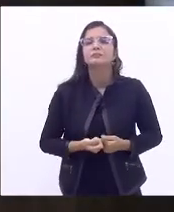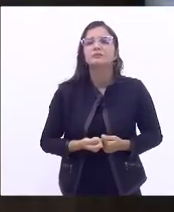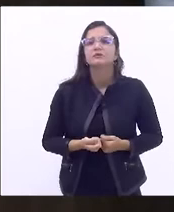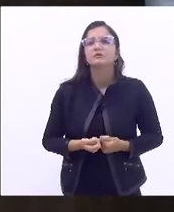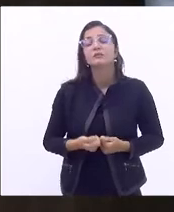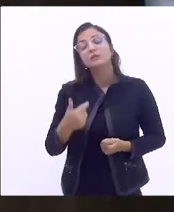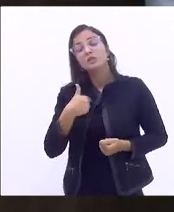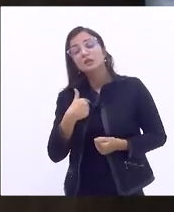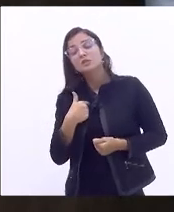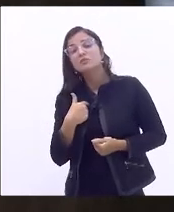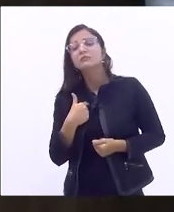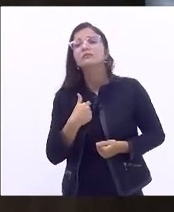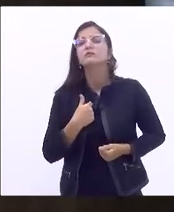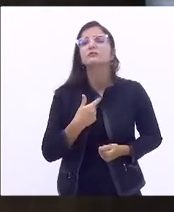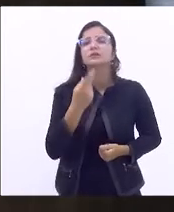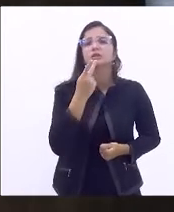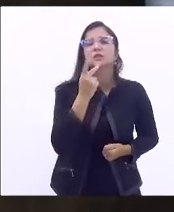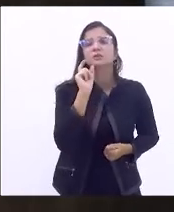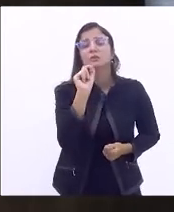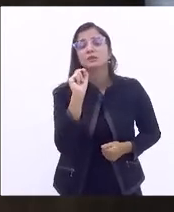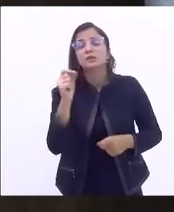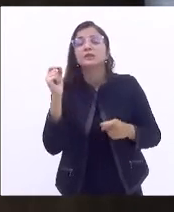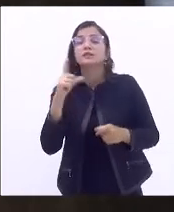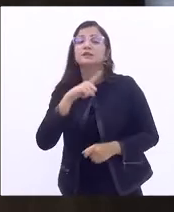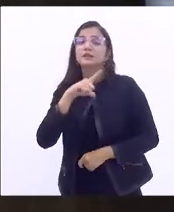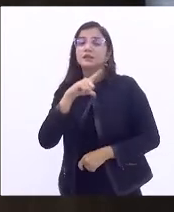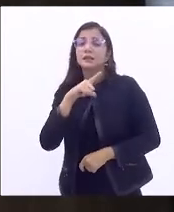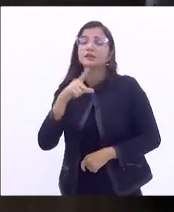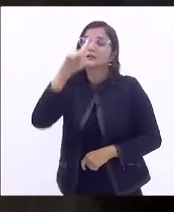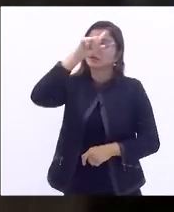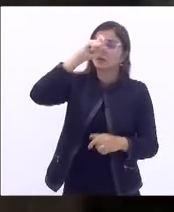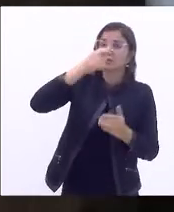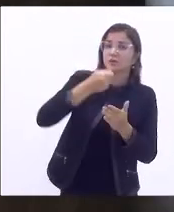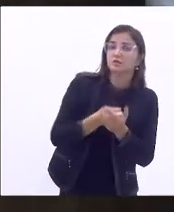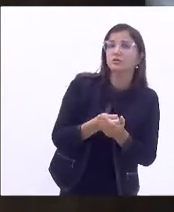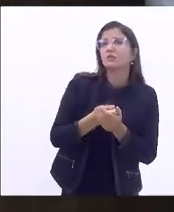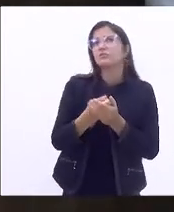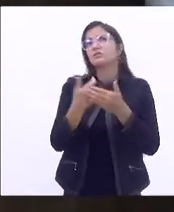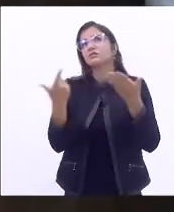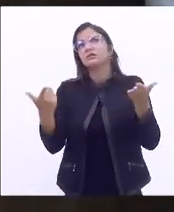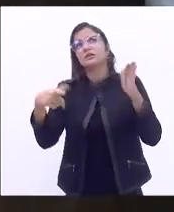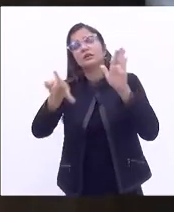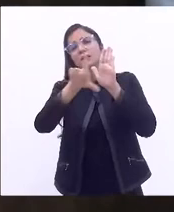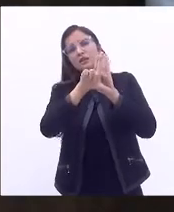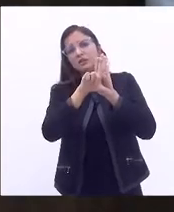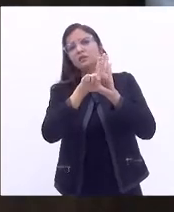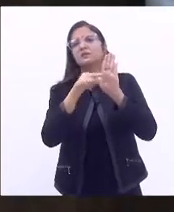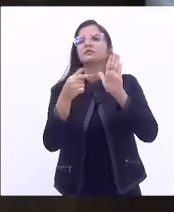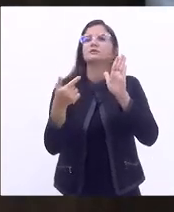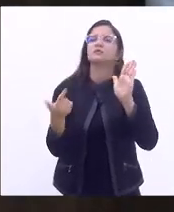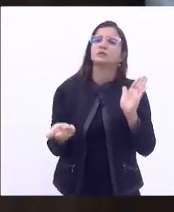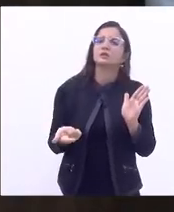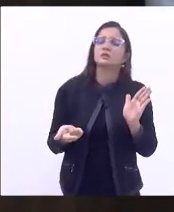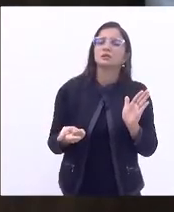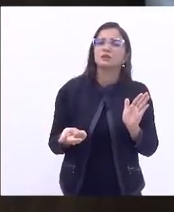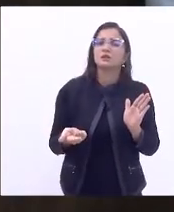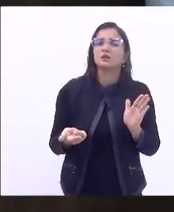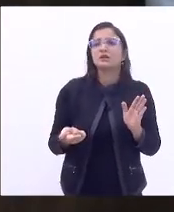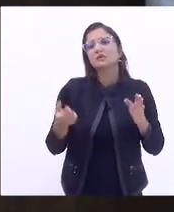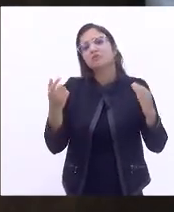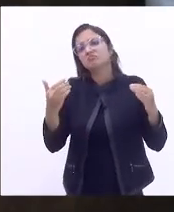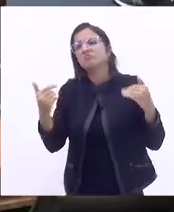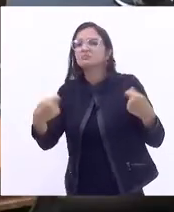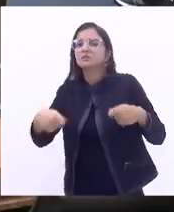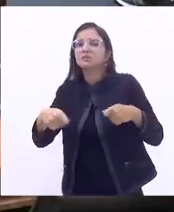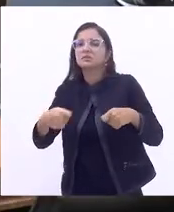chamar a atenção, porque existem decisões, existe legislação definindo a uniformidade dos